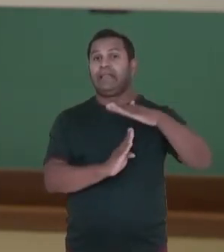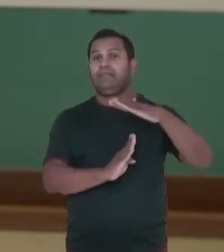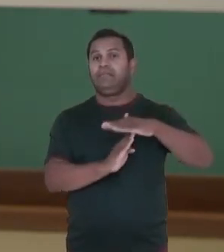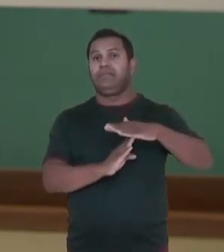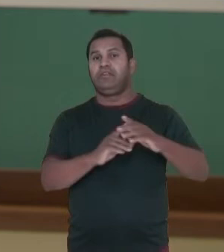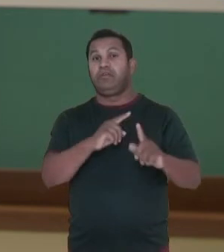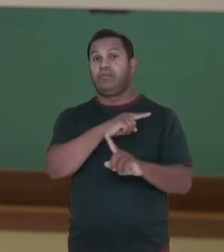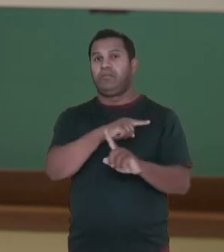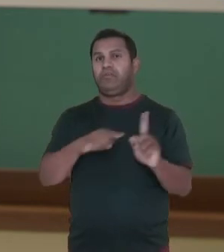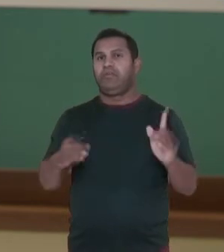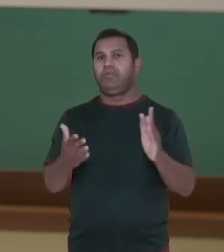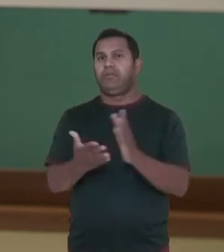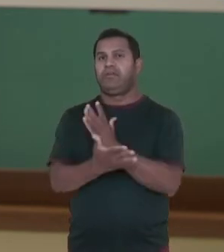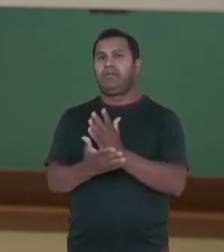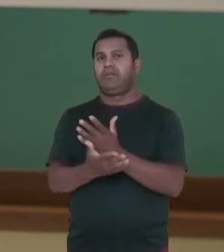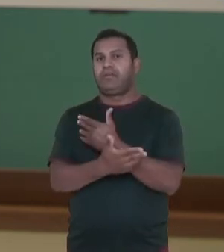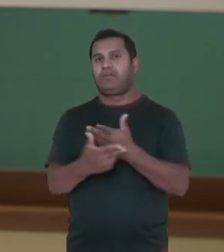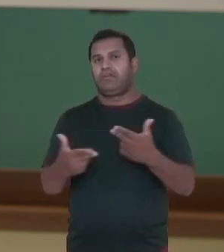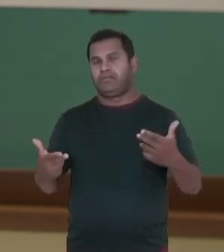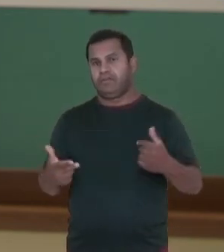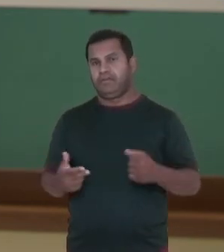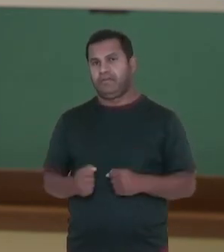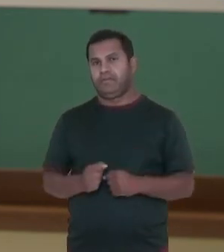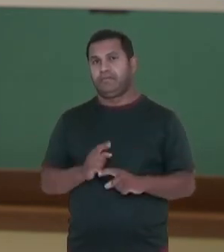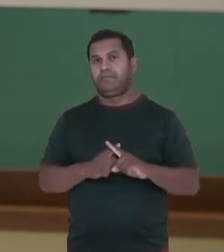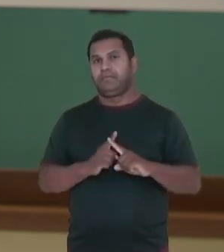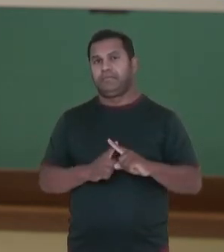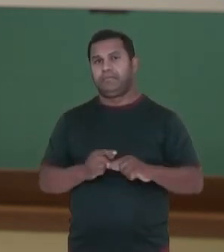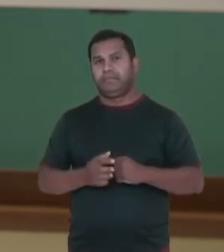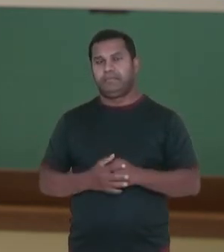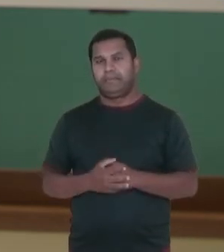vocês pensarem e já volto com a resposta.